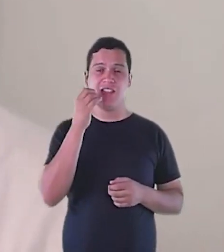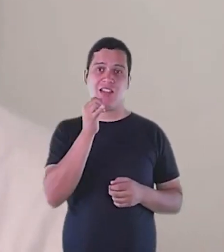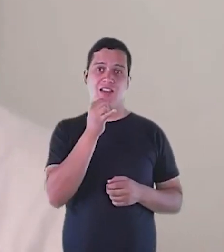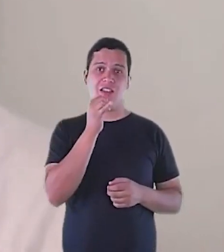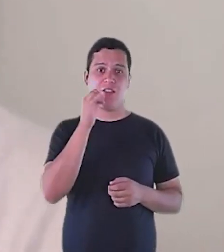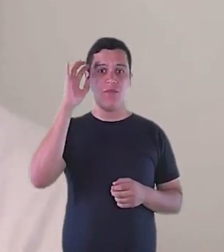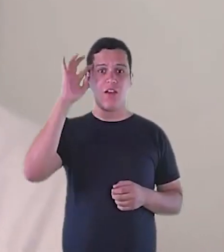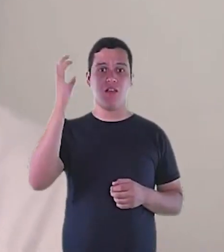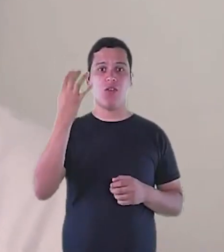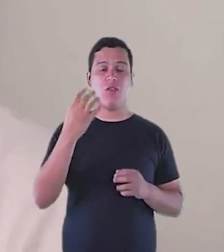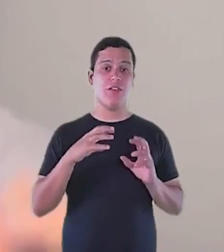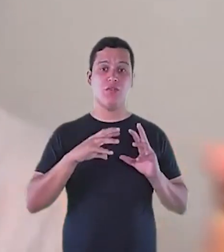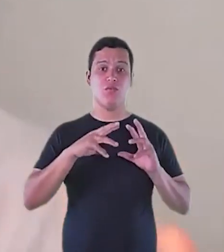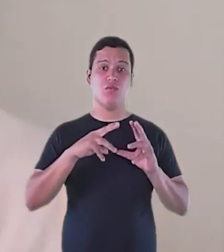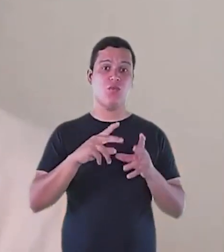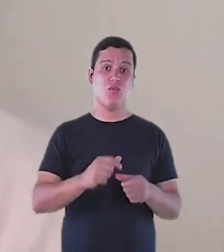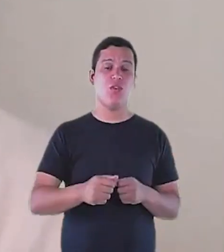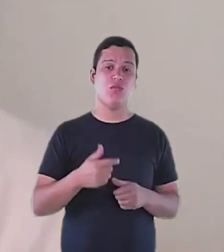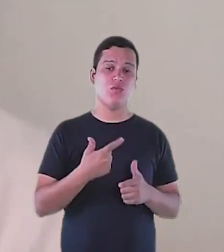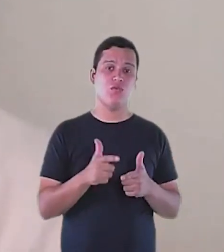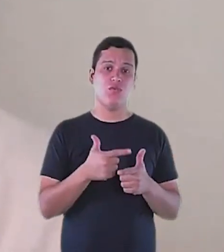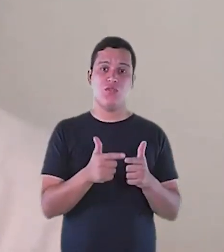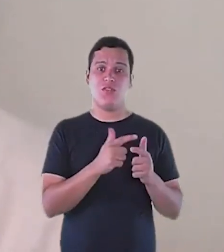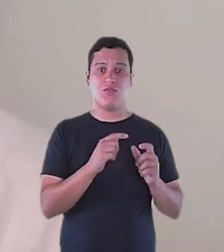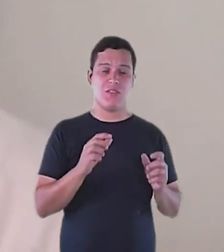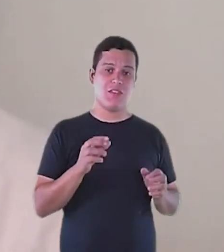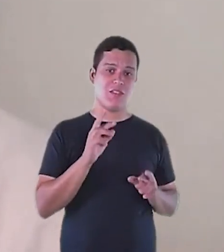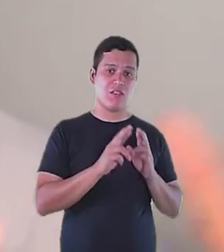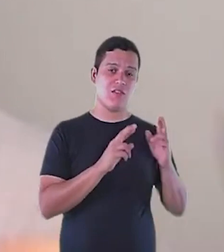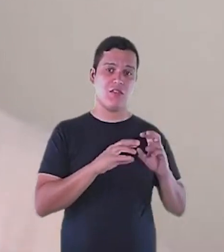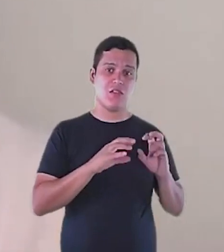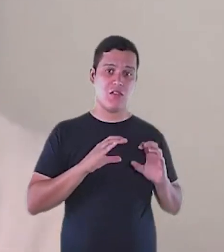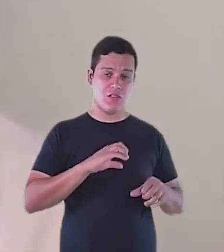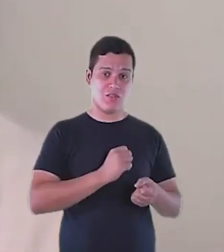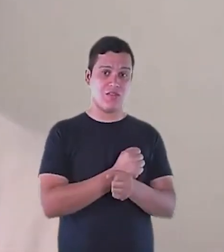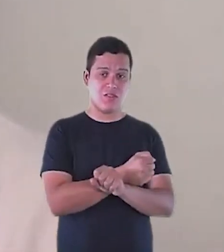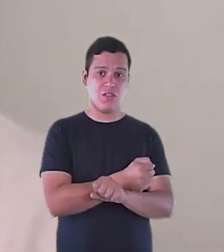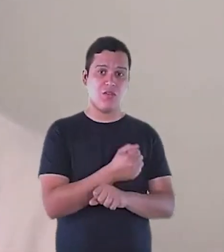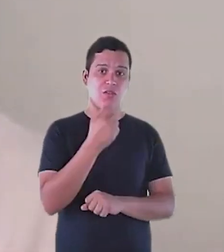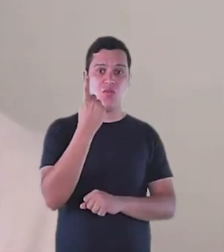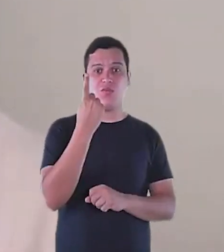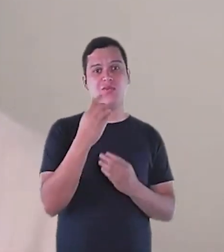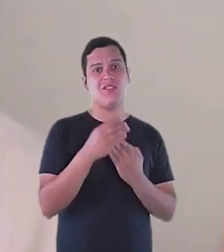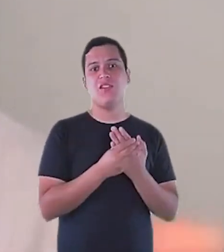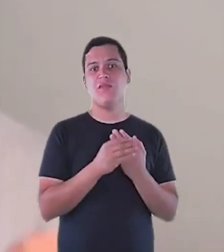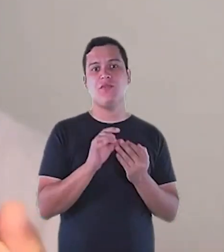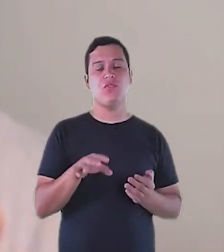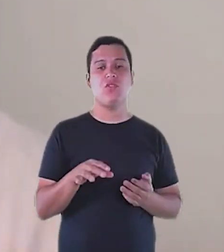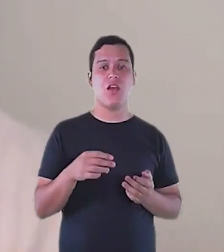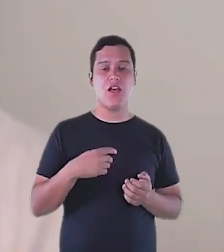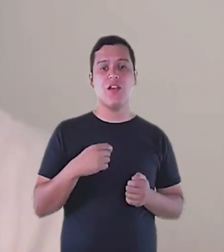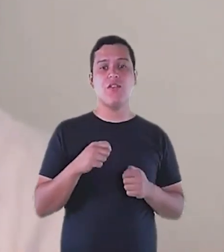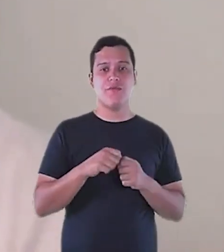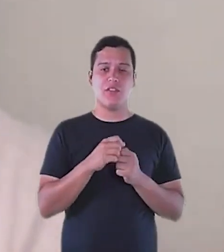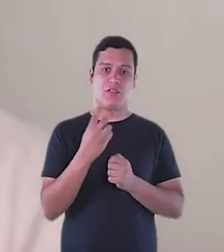num único volume. Por isso que eu dividi em 3, decidi fazer uma trilogia. Enquanto que a primeira trilogia,